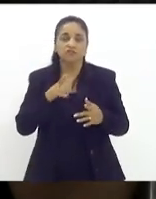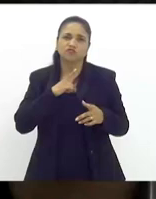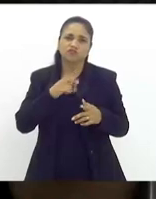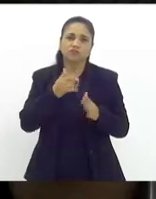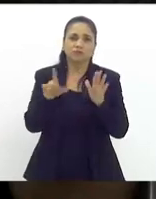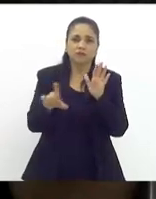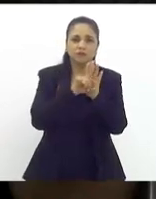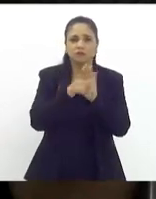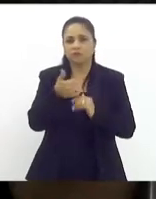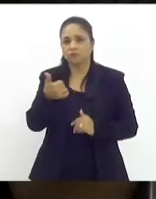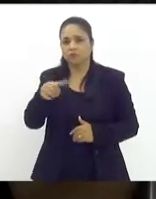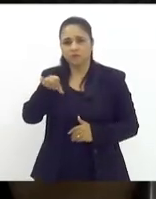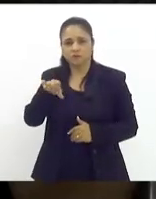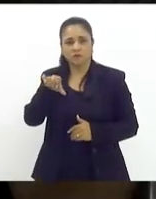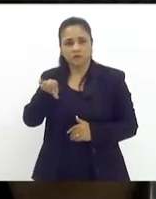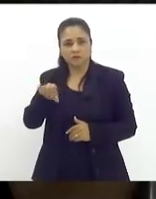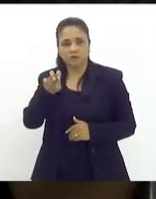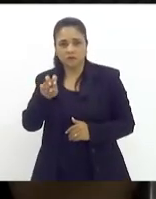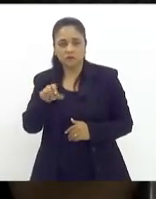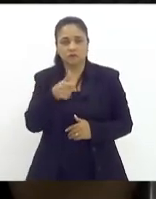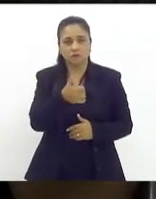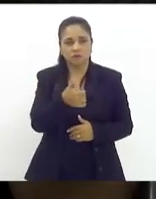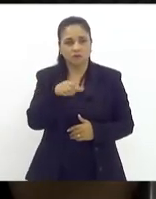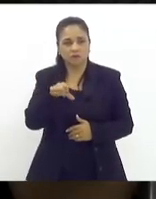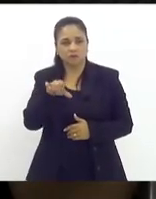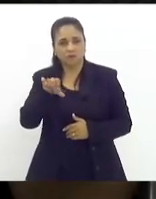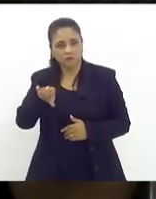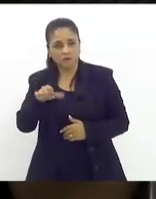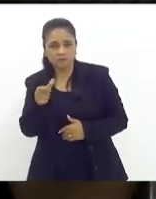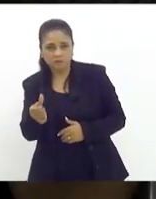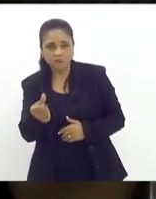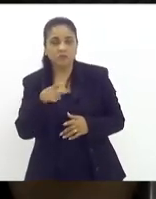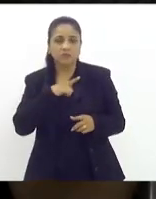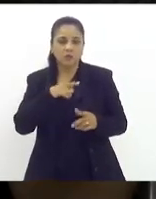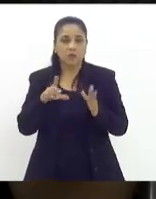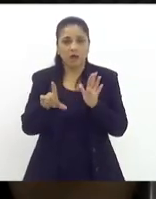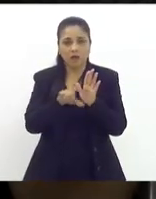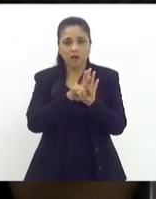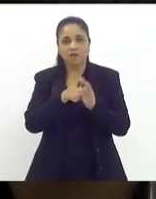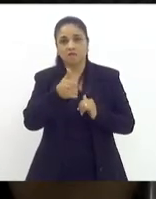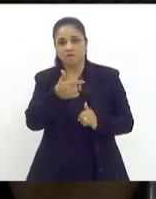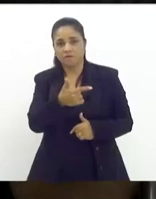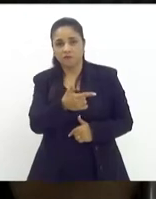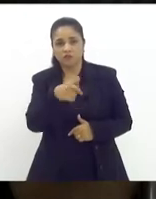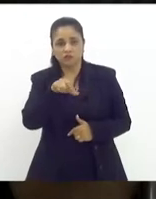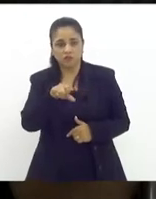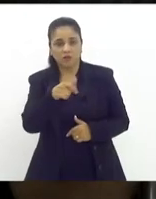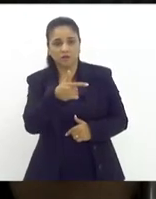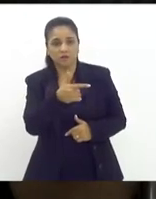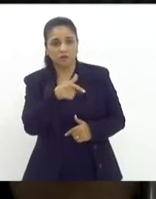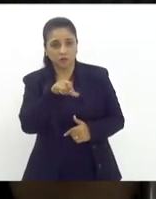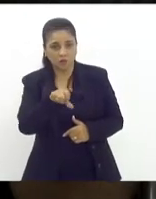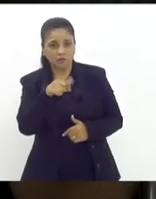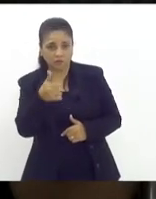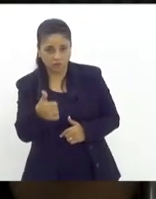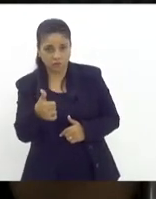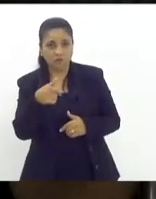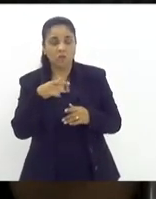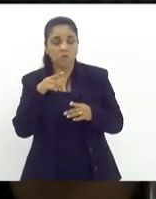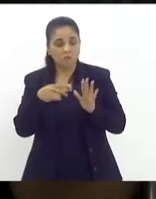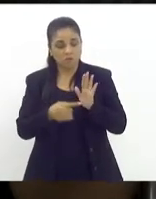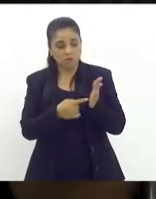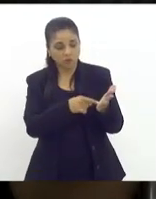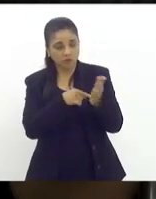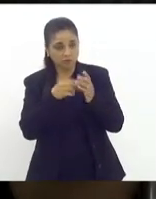96, sobre isso, tem inclusive uma lei 2991, está mostrando aqui a minha assessoria,